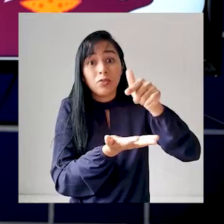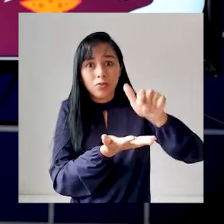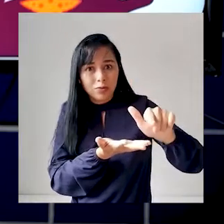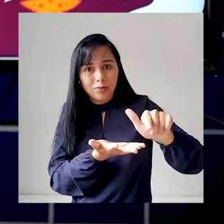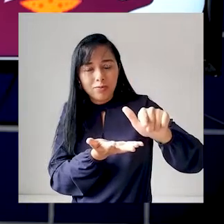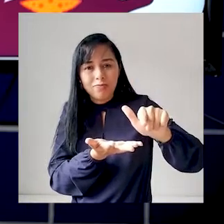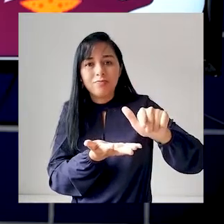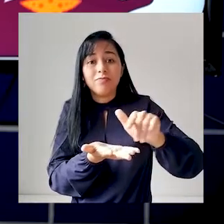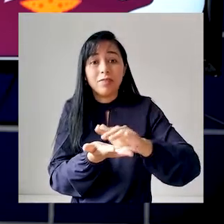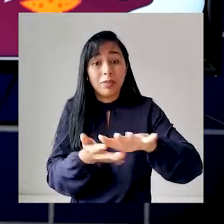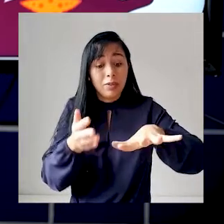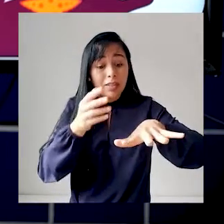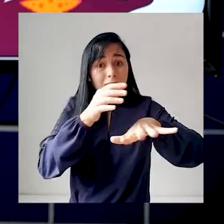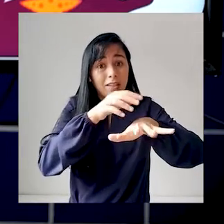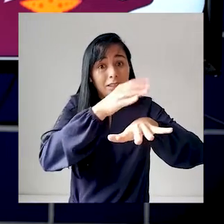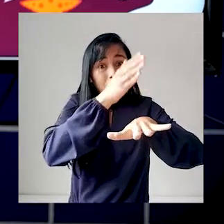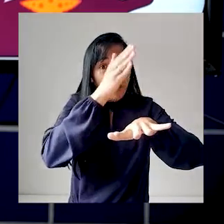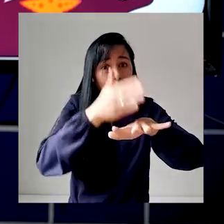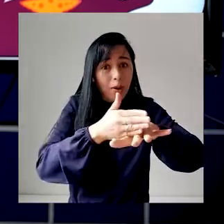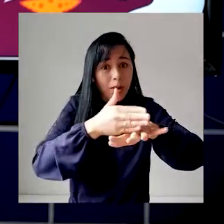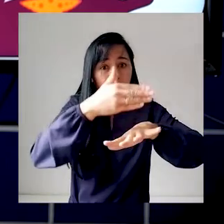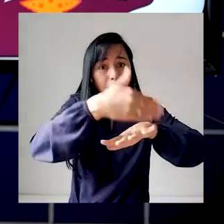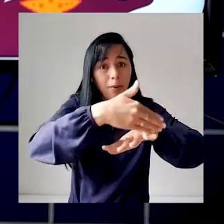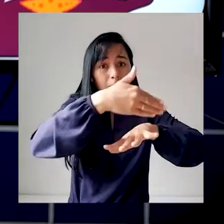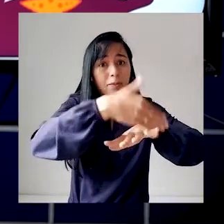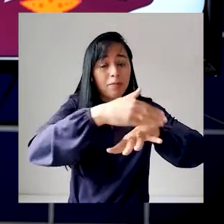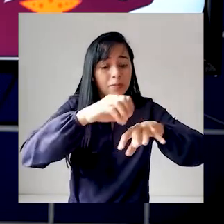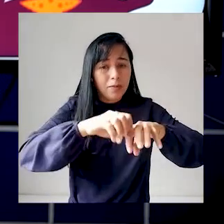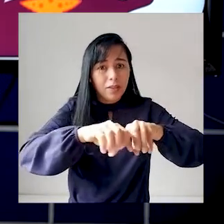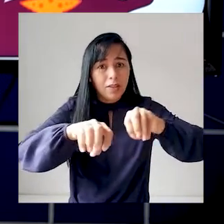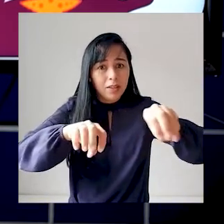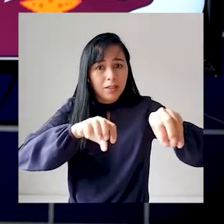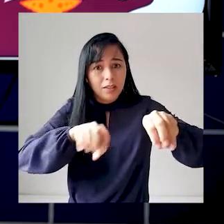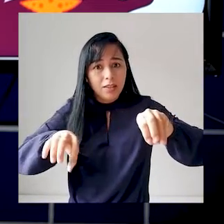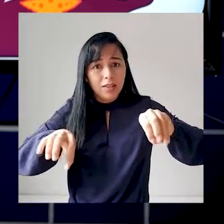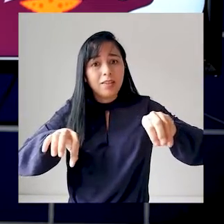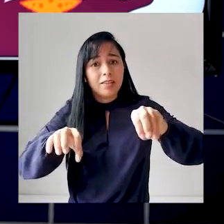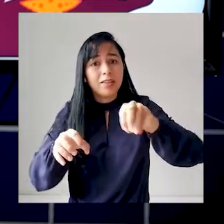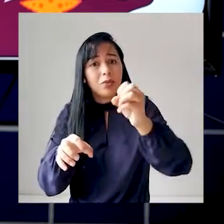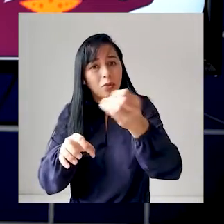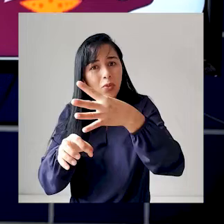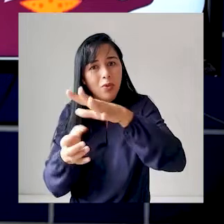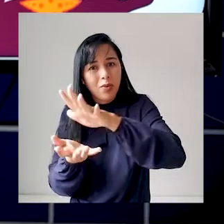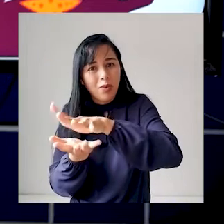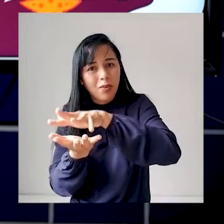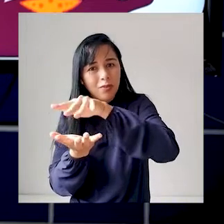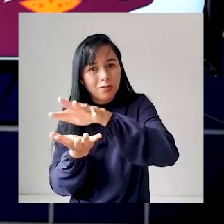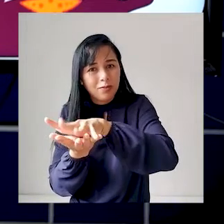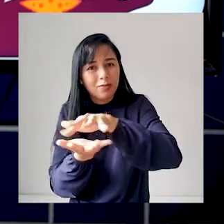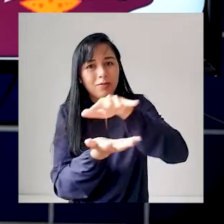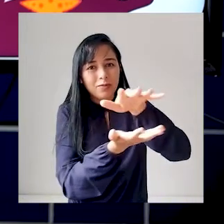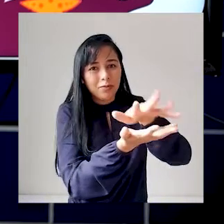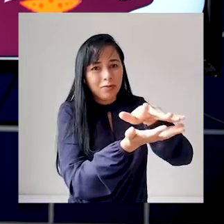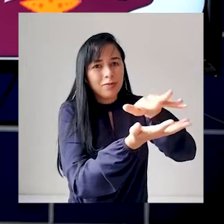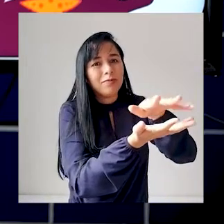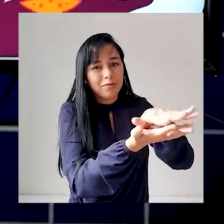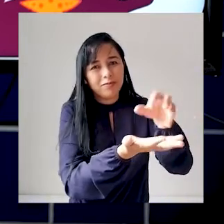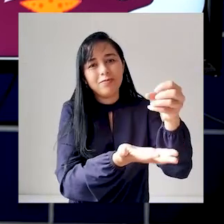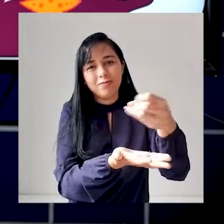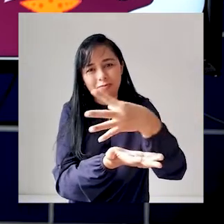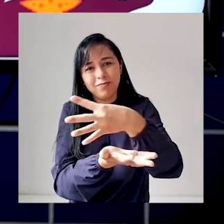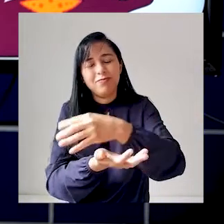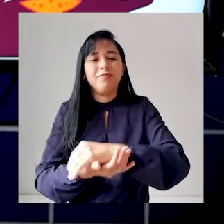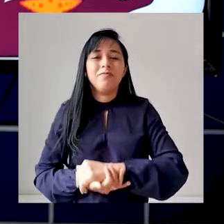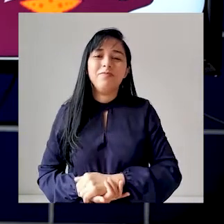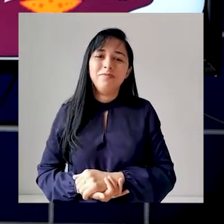distinta, gerando novos membros dessas estrelas, formando dois novos